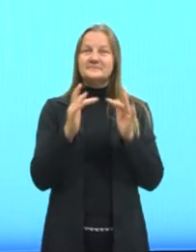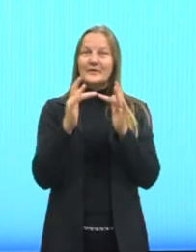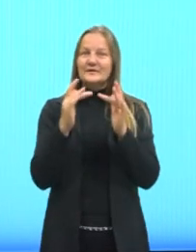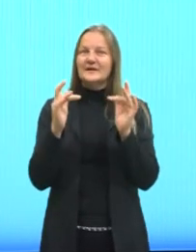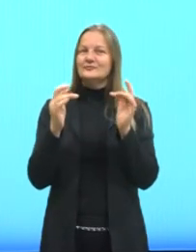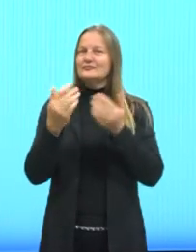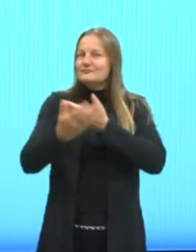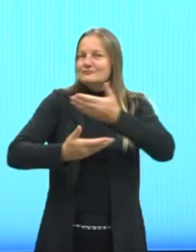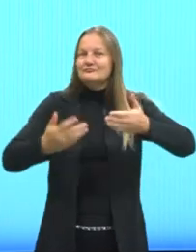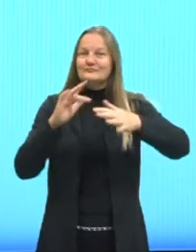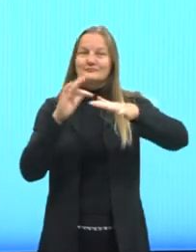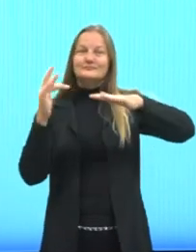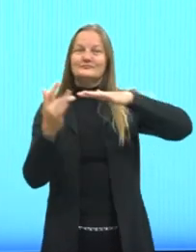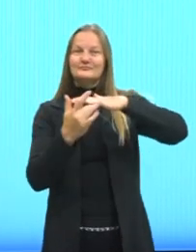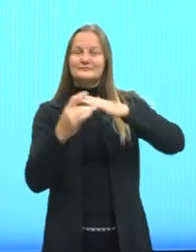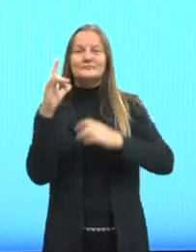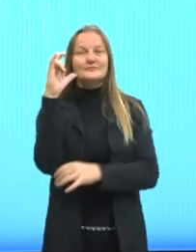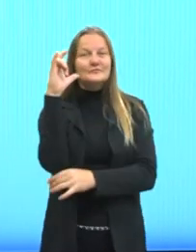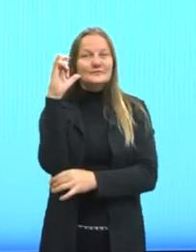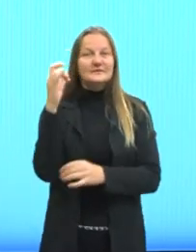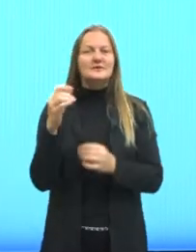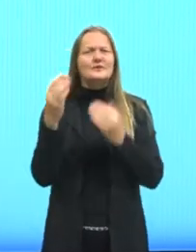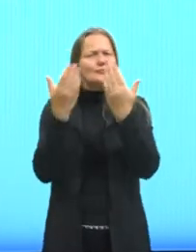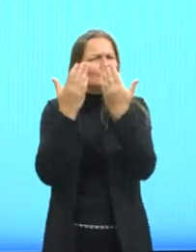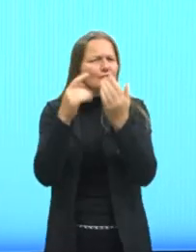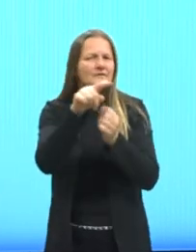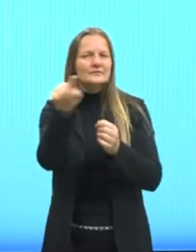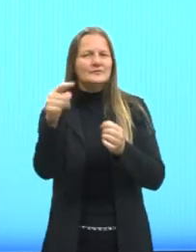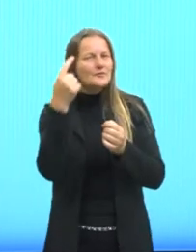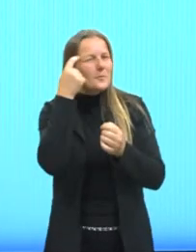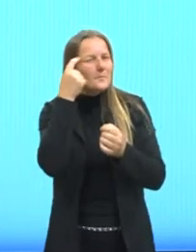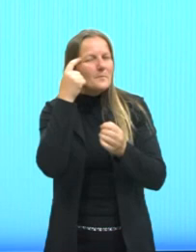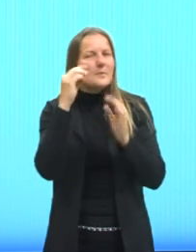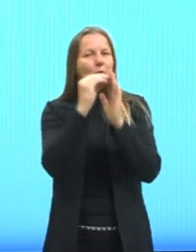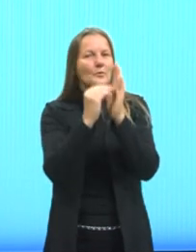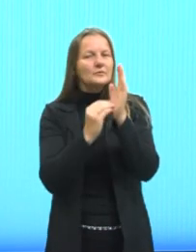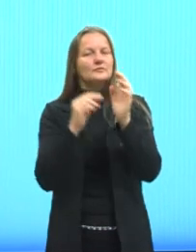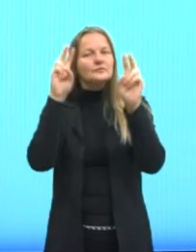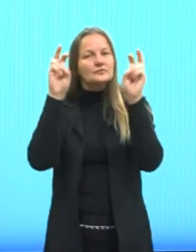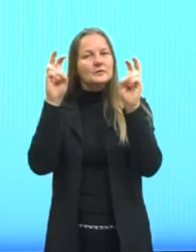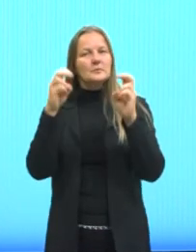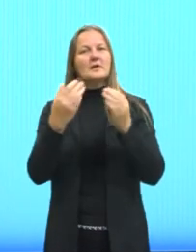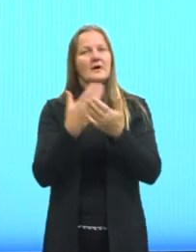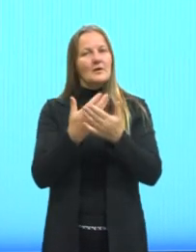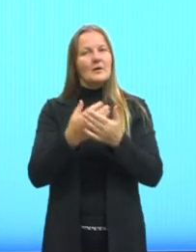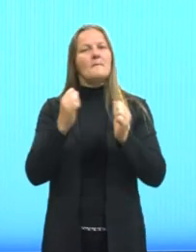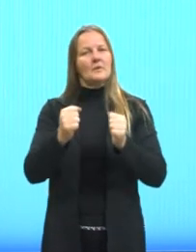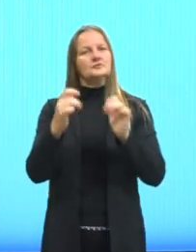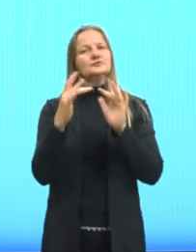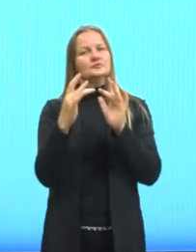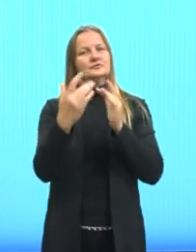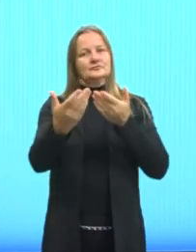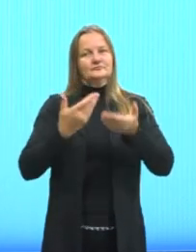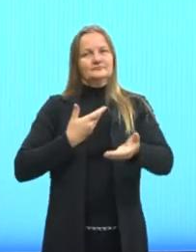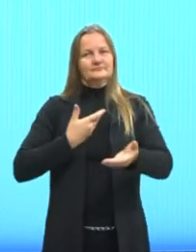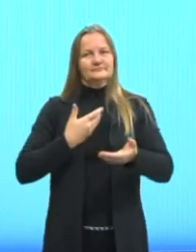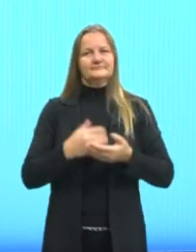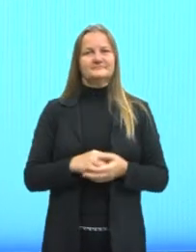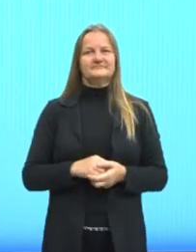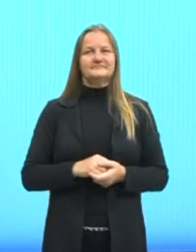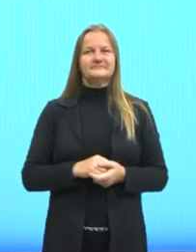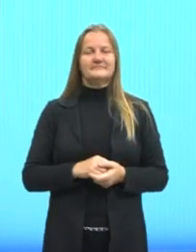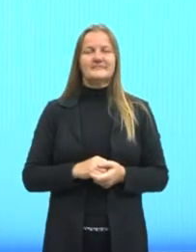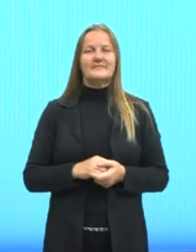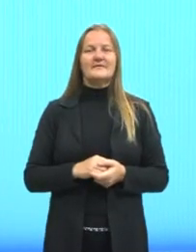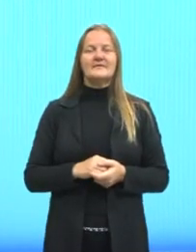rede social Instagram se vocês tiverem dúvidas na relacionada algum tema da a e vocês podem me contactar